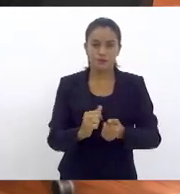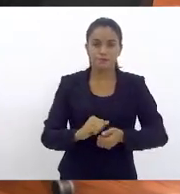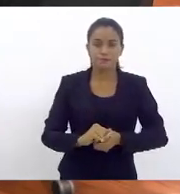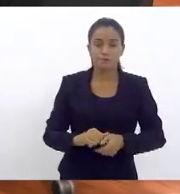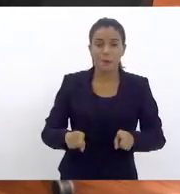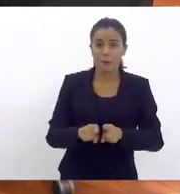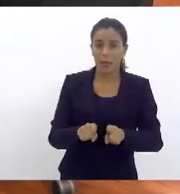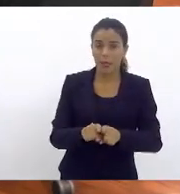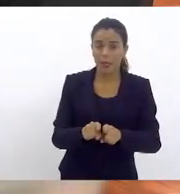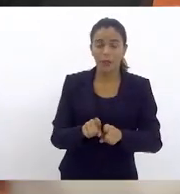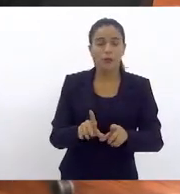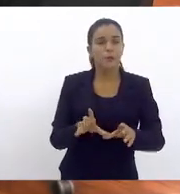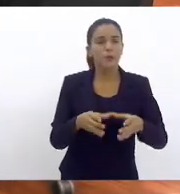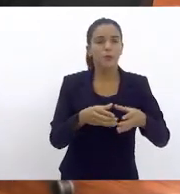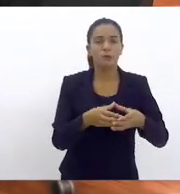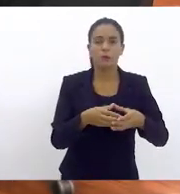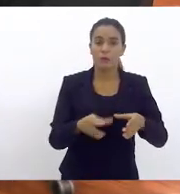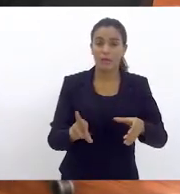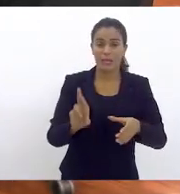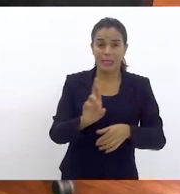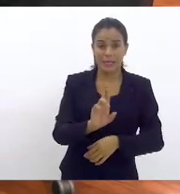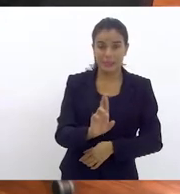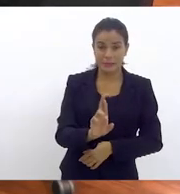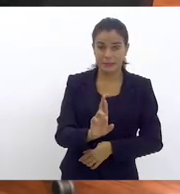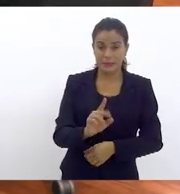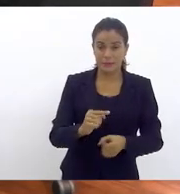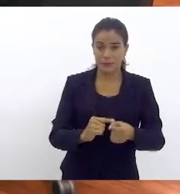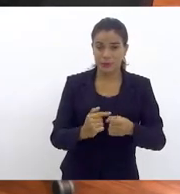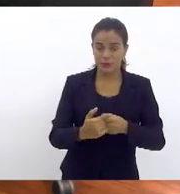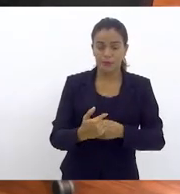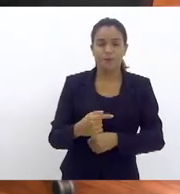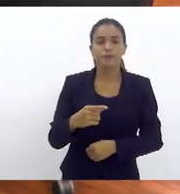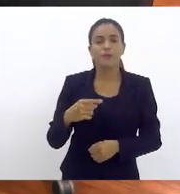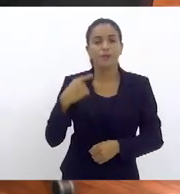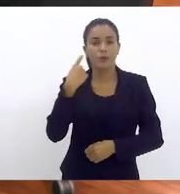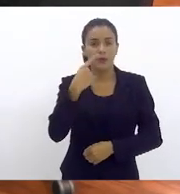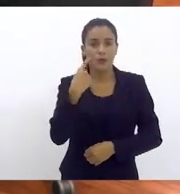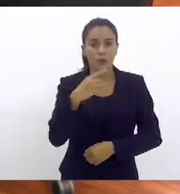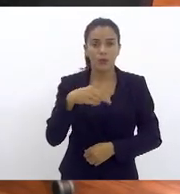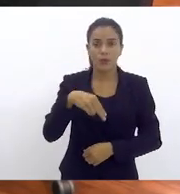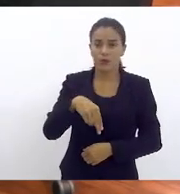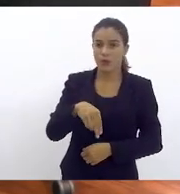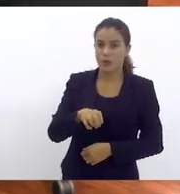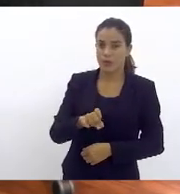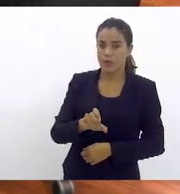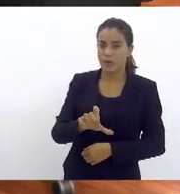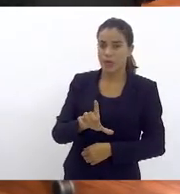Resende gostaria de convidar Dr Nelson Rocha